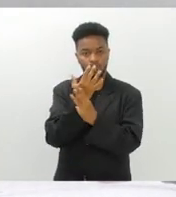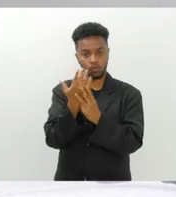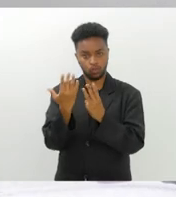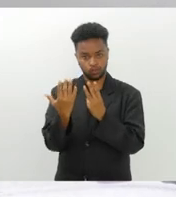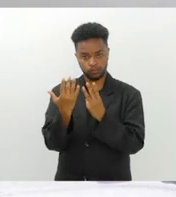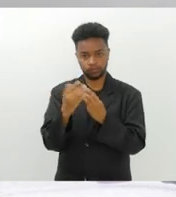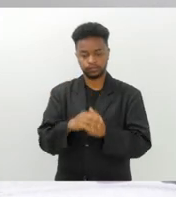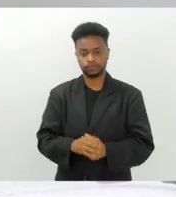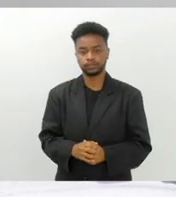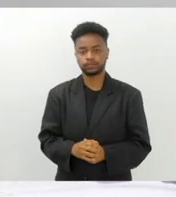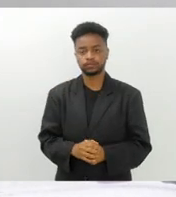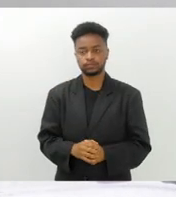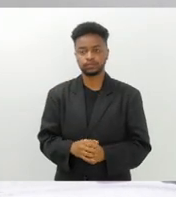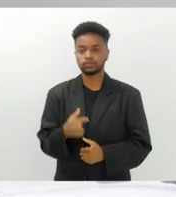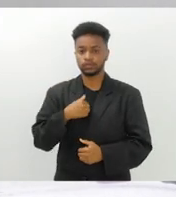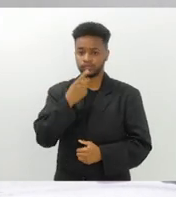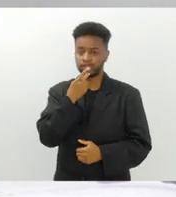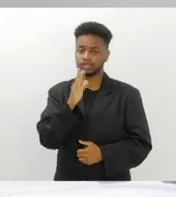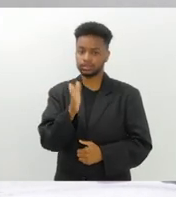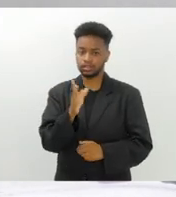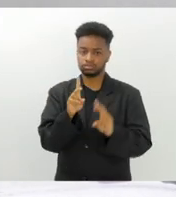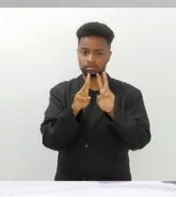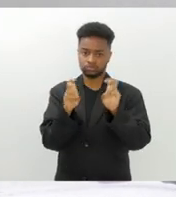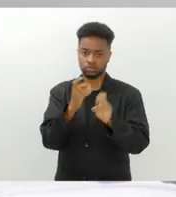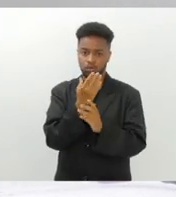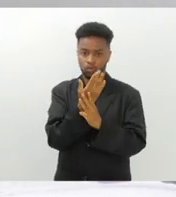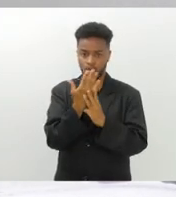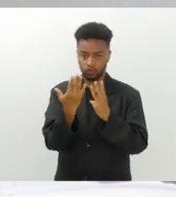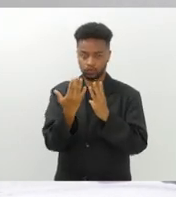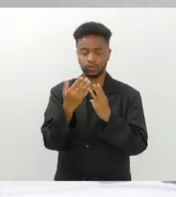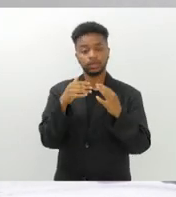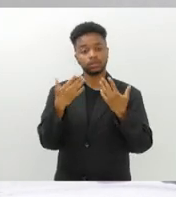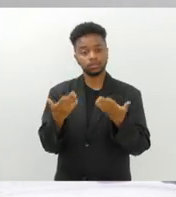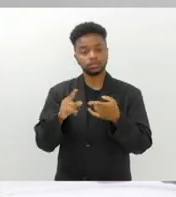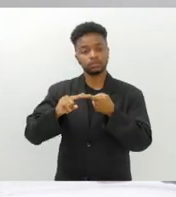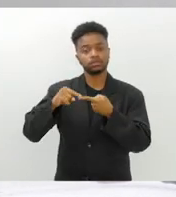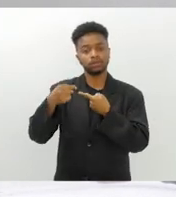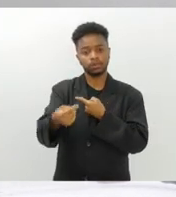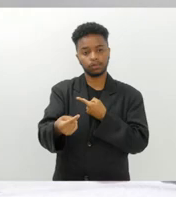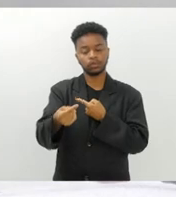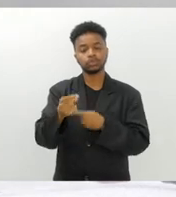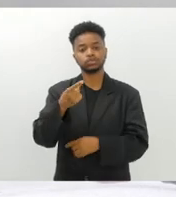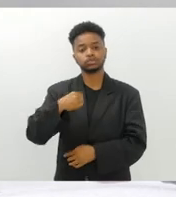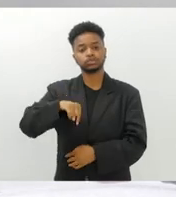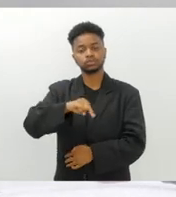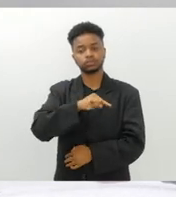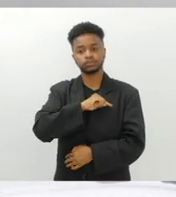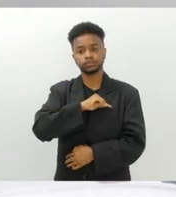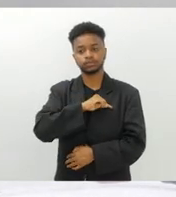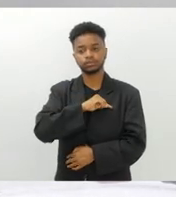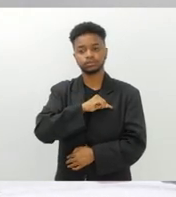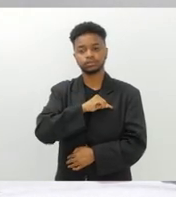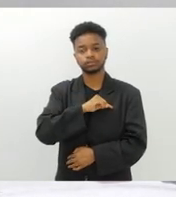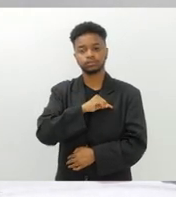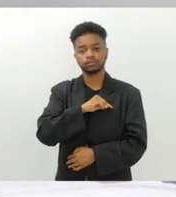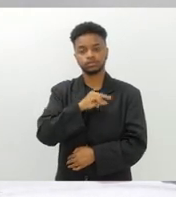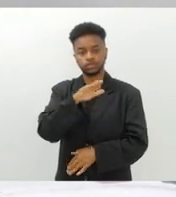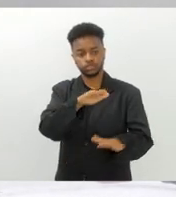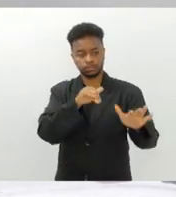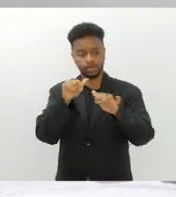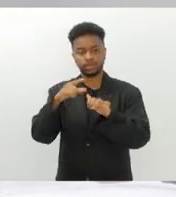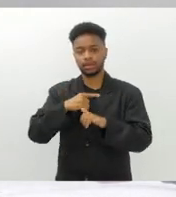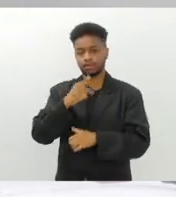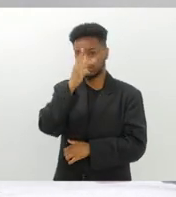Federal Fluminense. Acabei de mencionar a UF aqui. E, com isso, depois, nós vamos passar para... Já tem pessoas